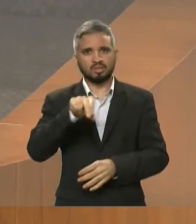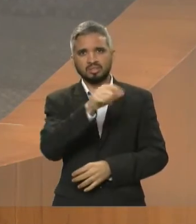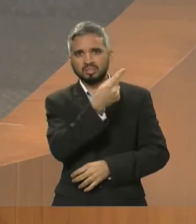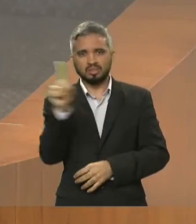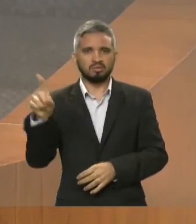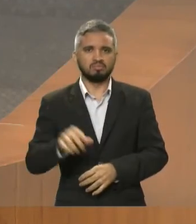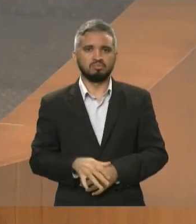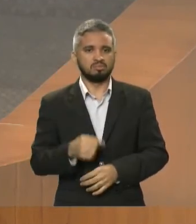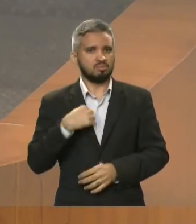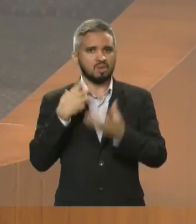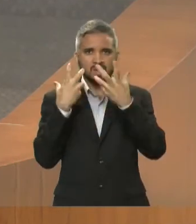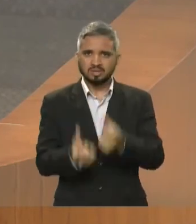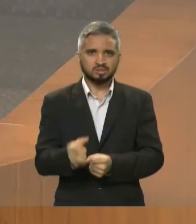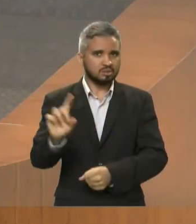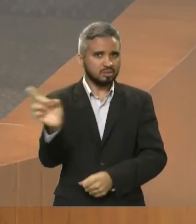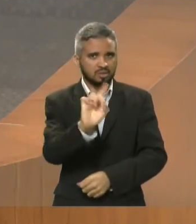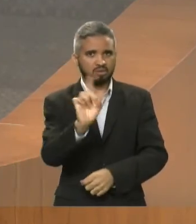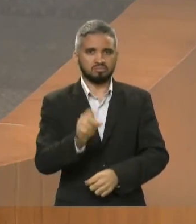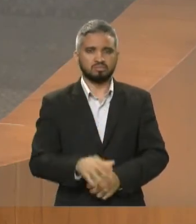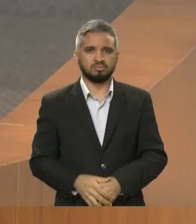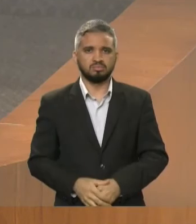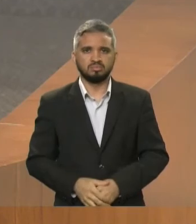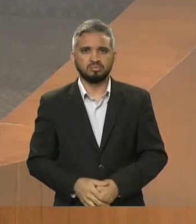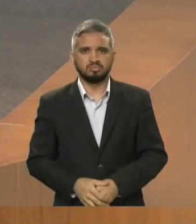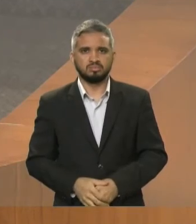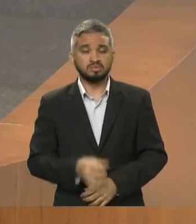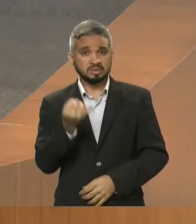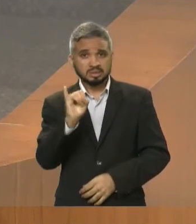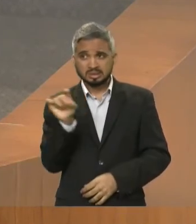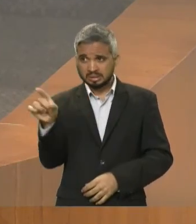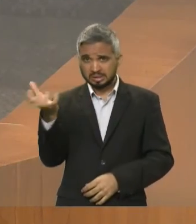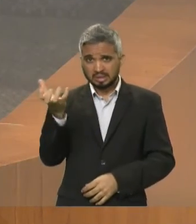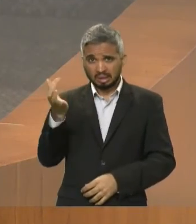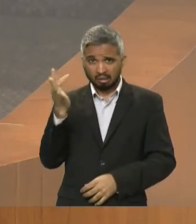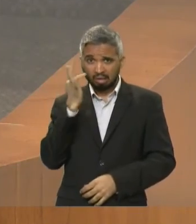loucuras e às viagens de Flávio Dino para fazer o que quiser. Se quer fazer isso,